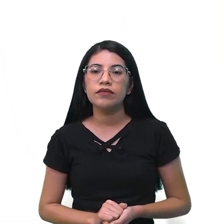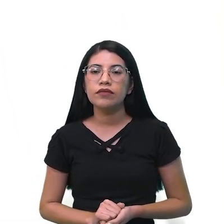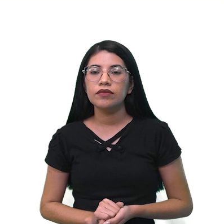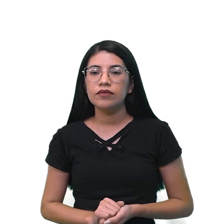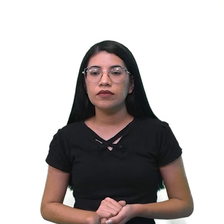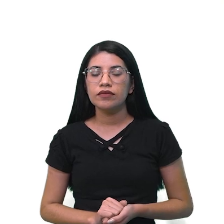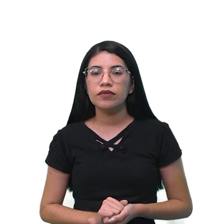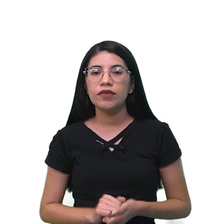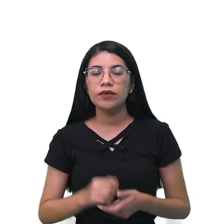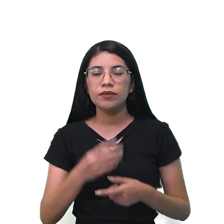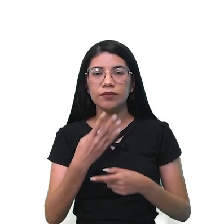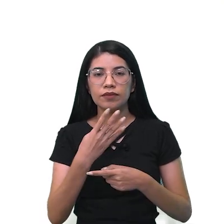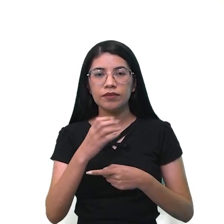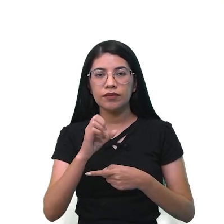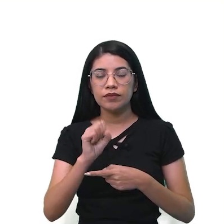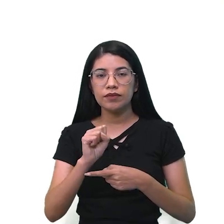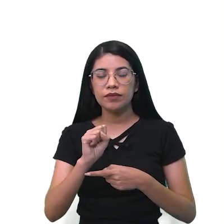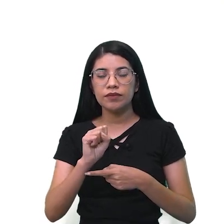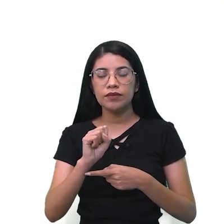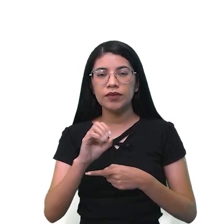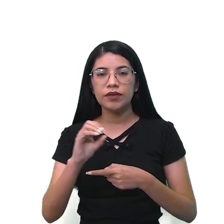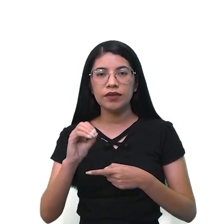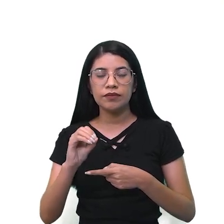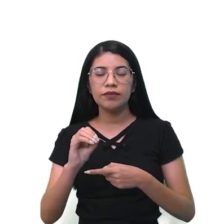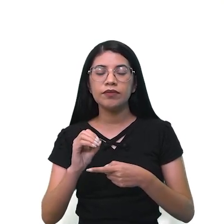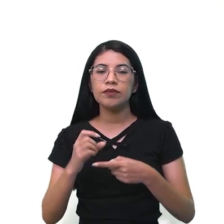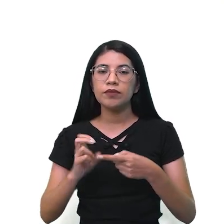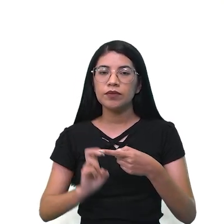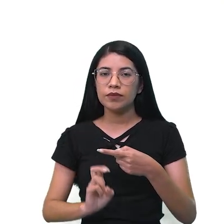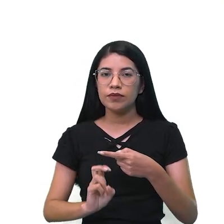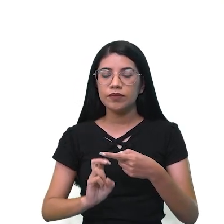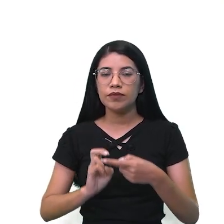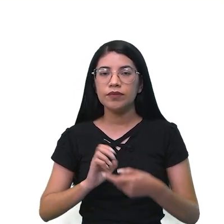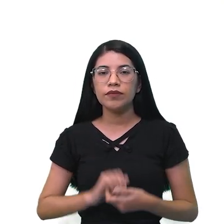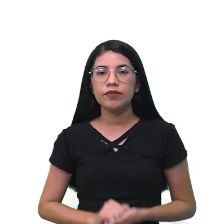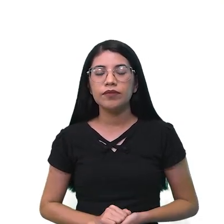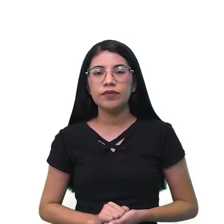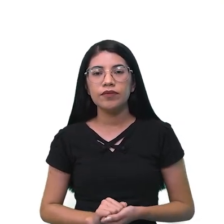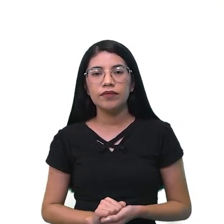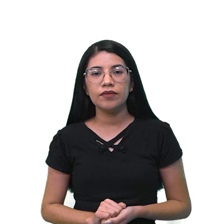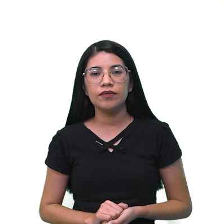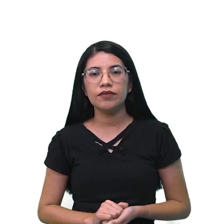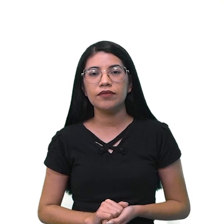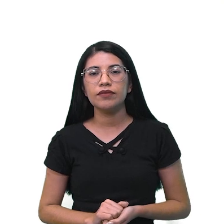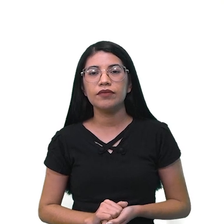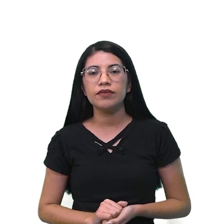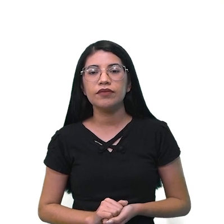480 dividido para 5. Então, continuando aqui o